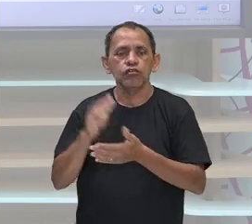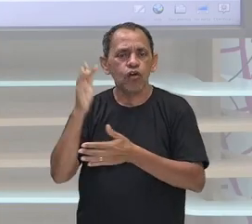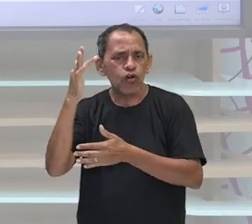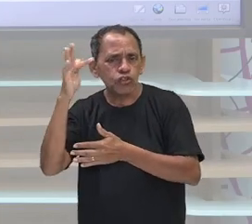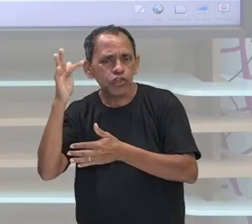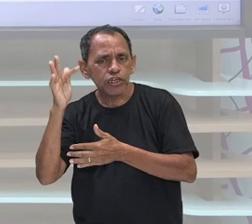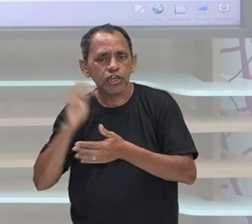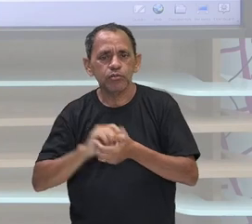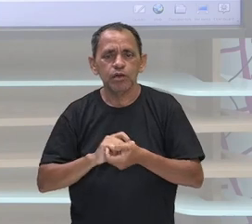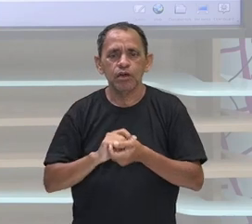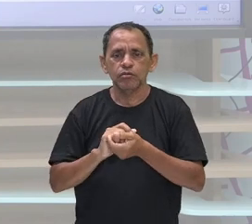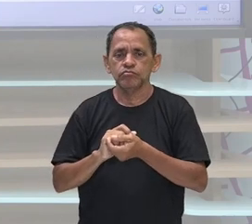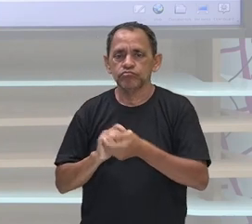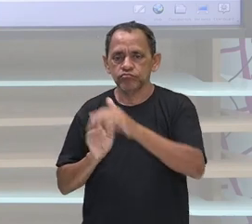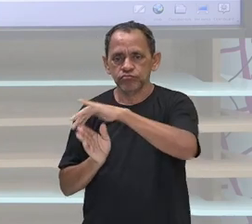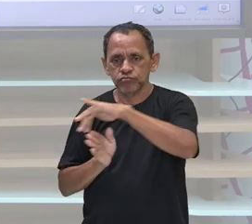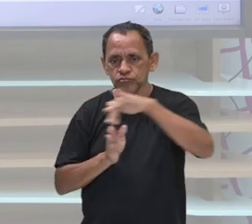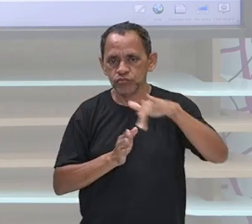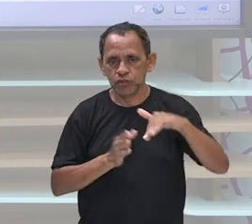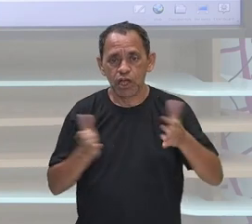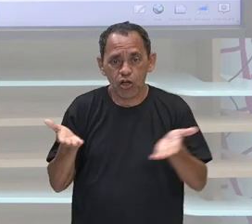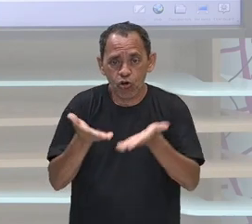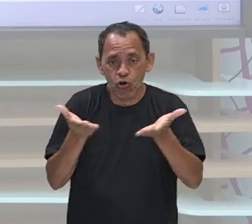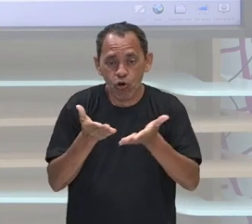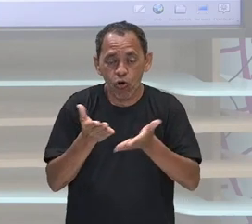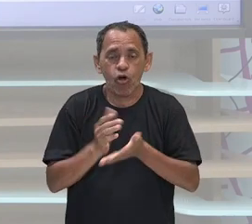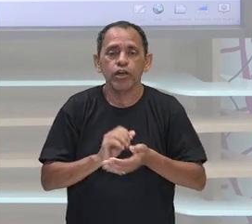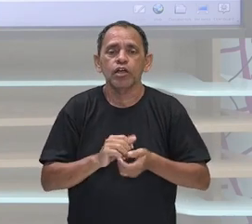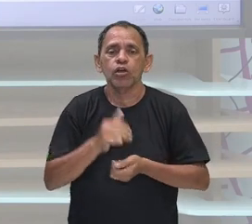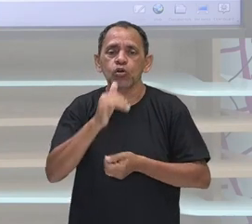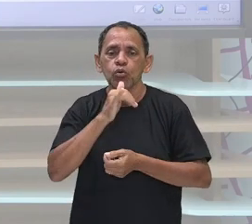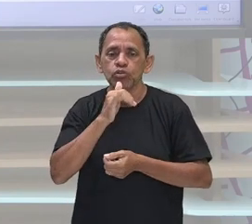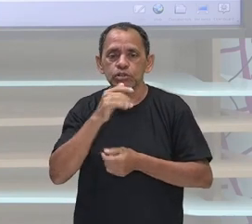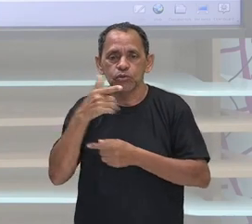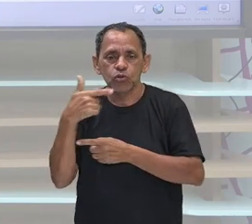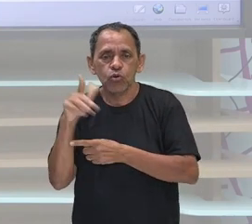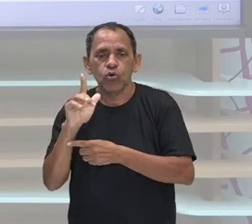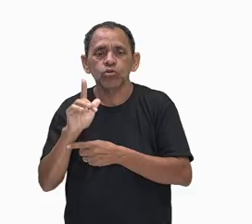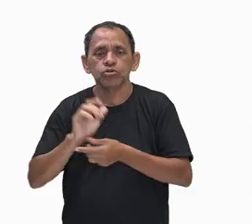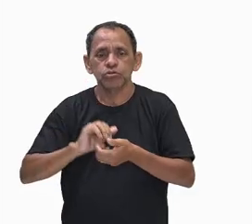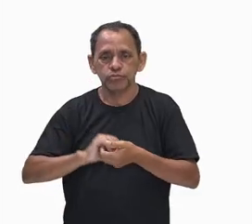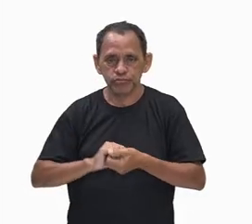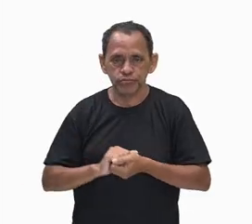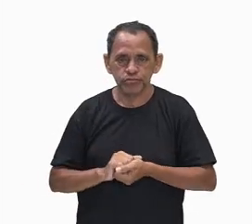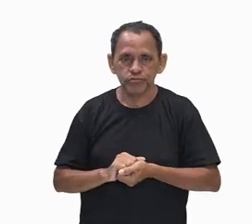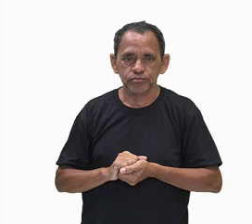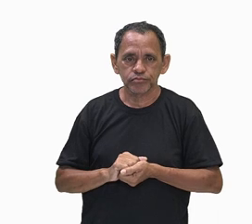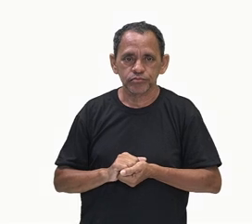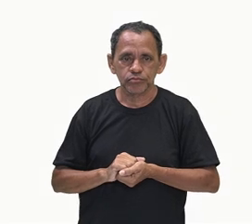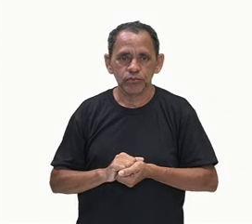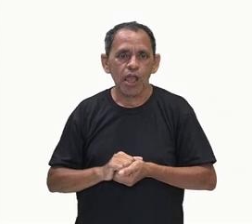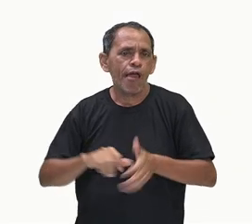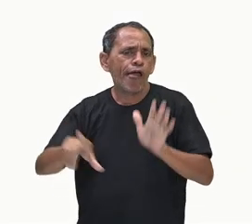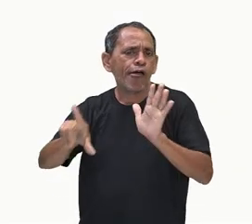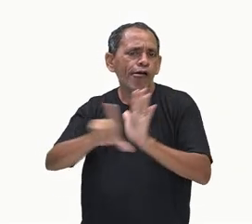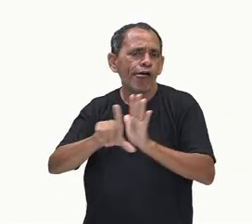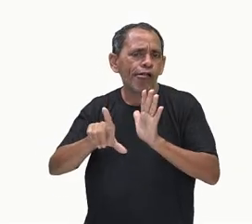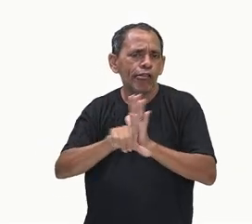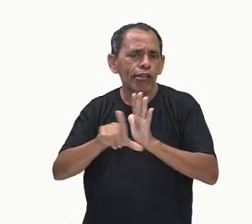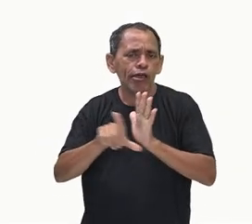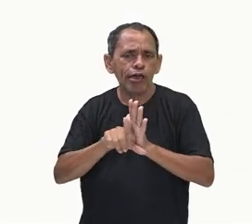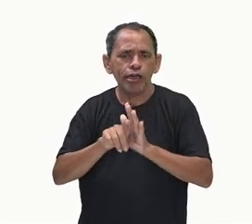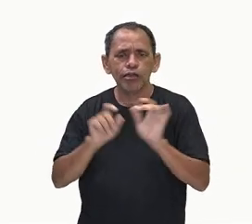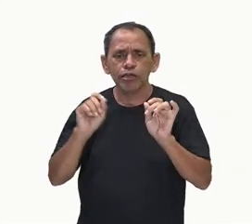avançar Vamos agora para uma questão envolvendo a lei dos senos temos aqui um